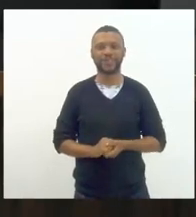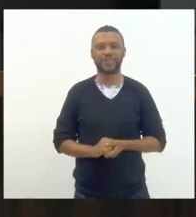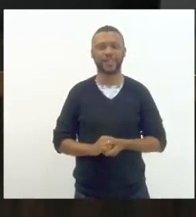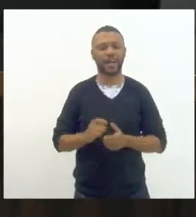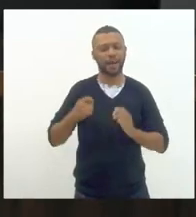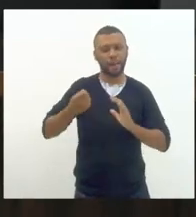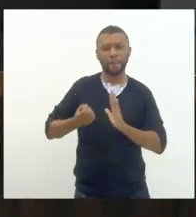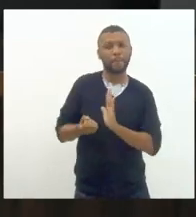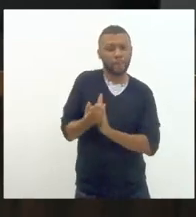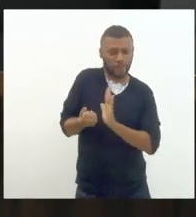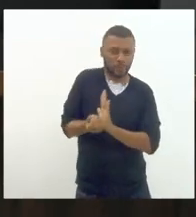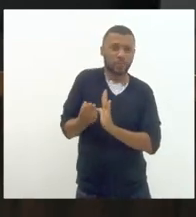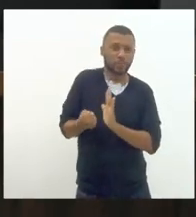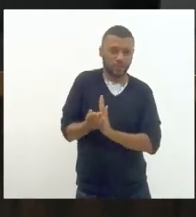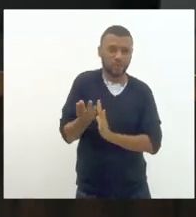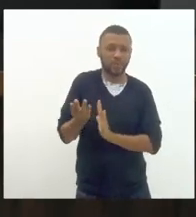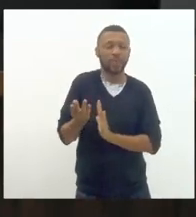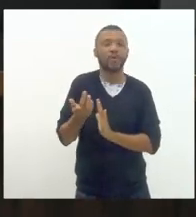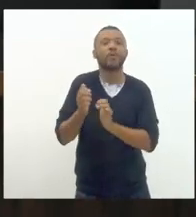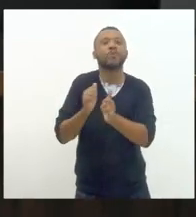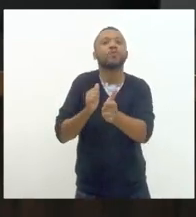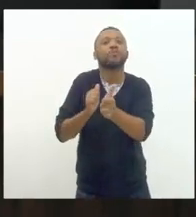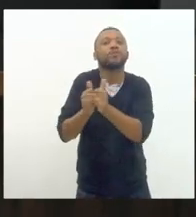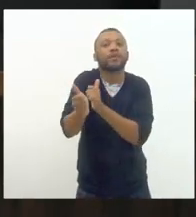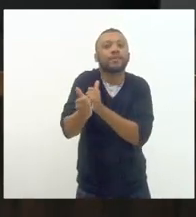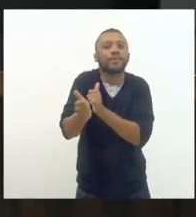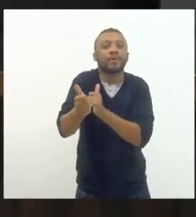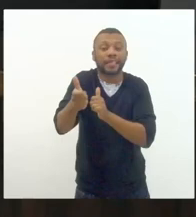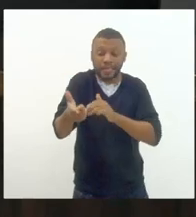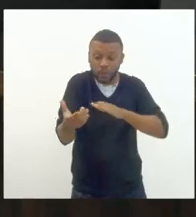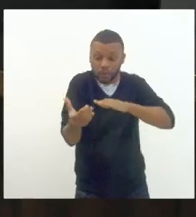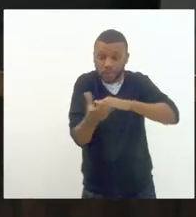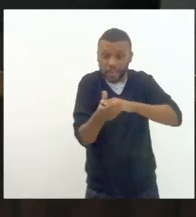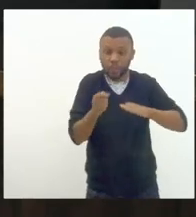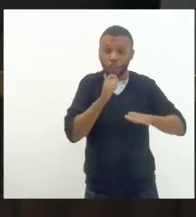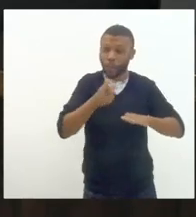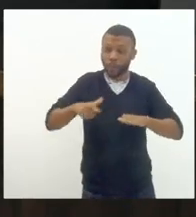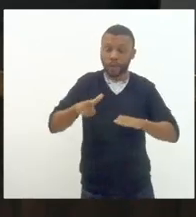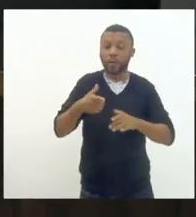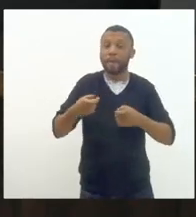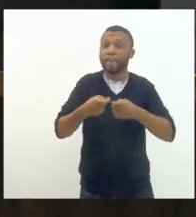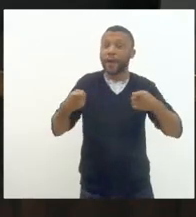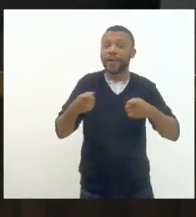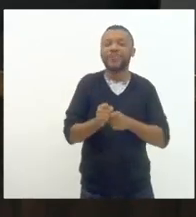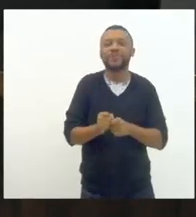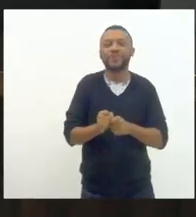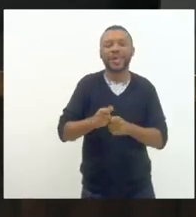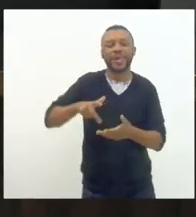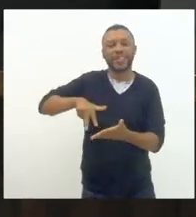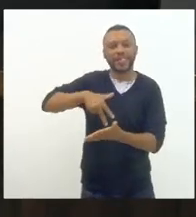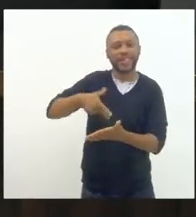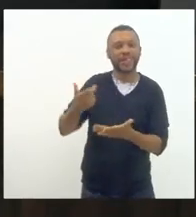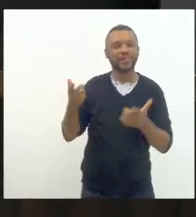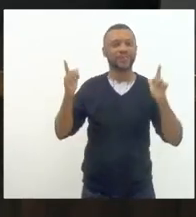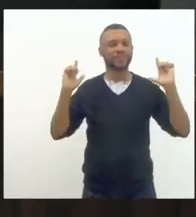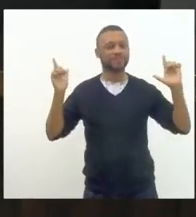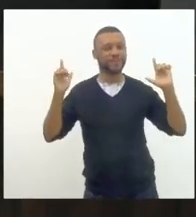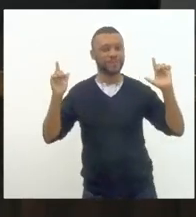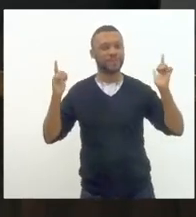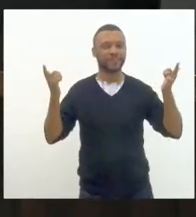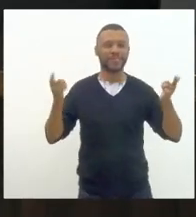produtor, jogador de futebol sem chuteira, só de meia, e dançarino do quadradinho de 8.